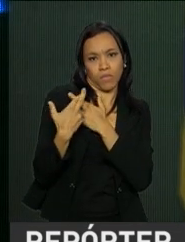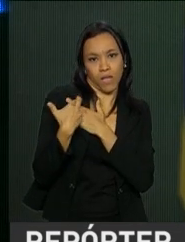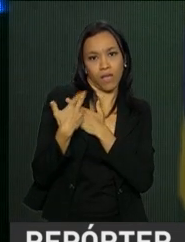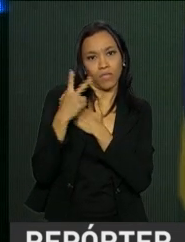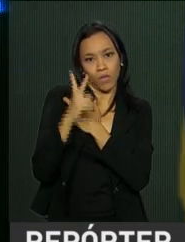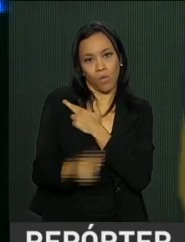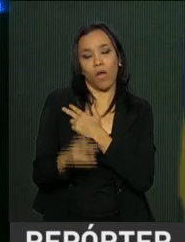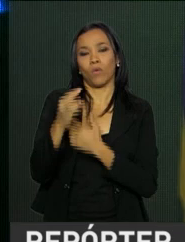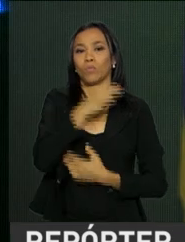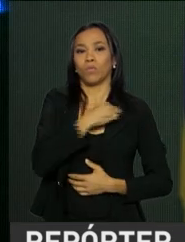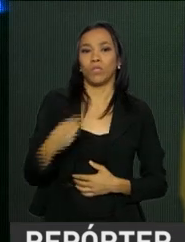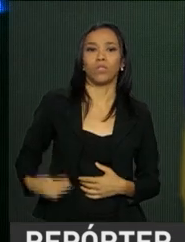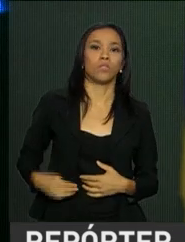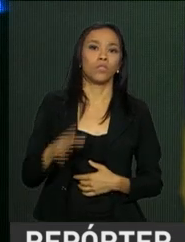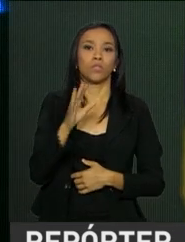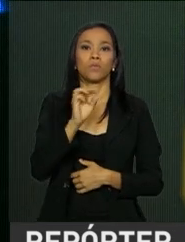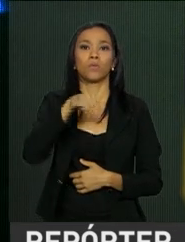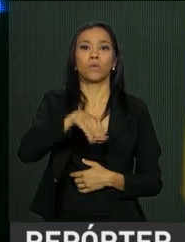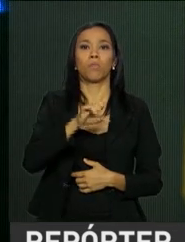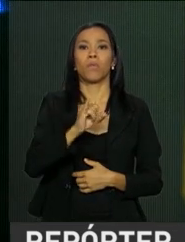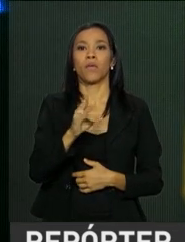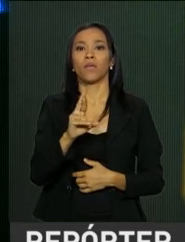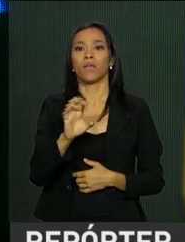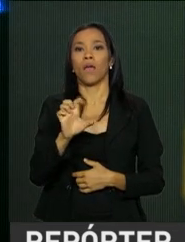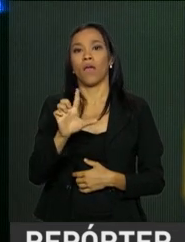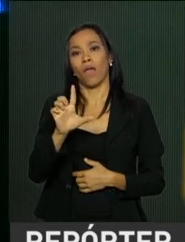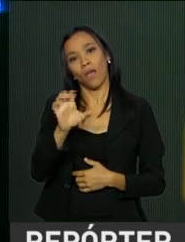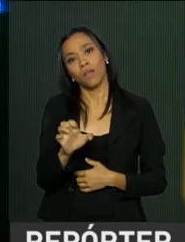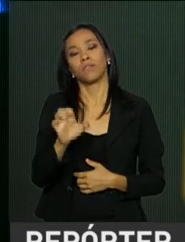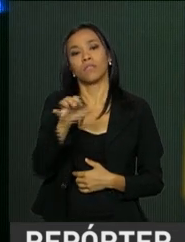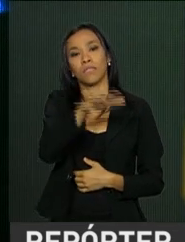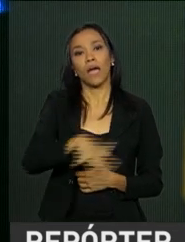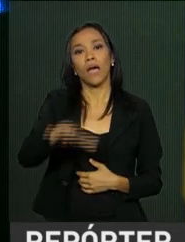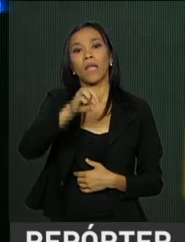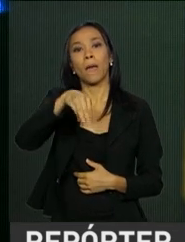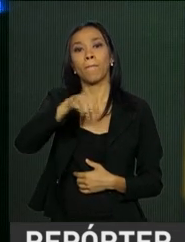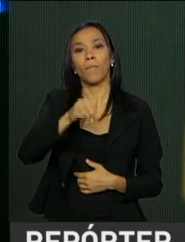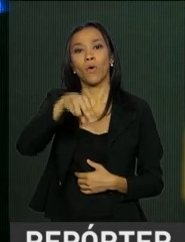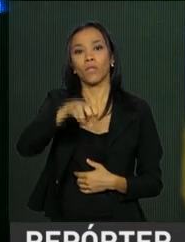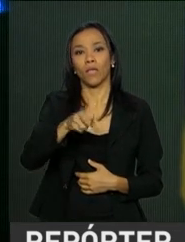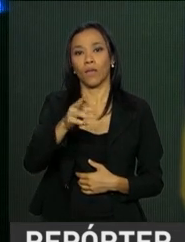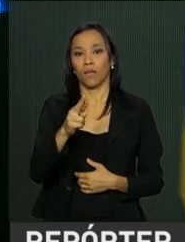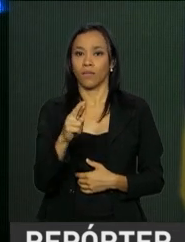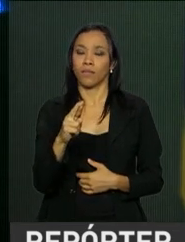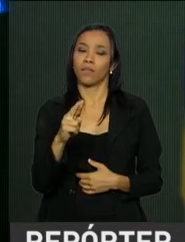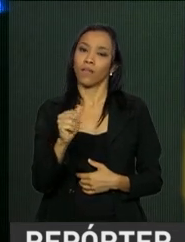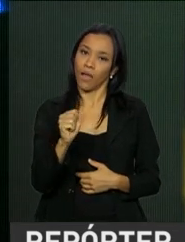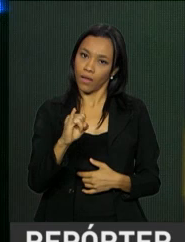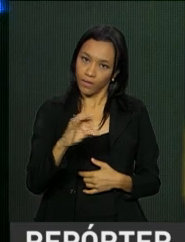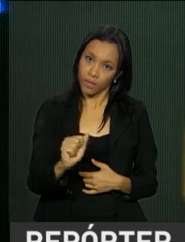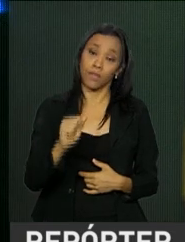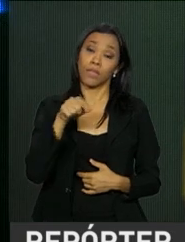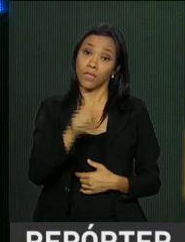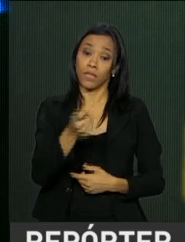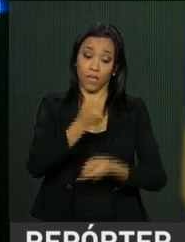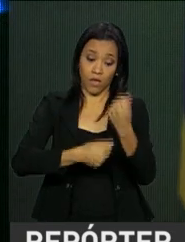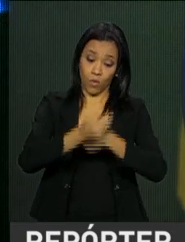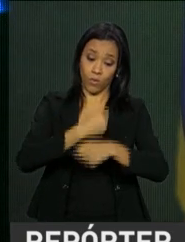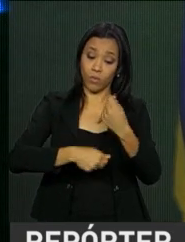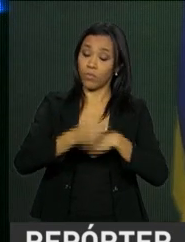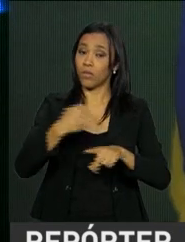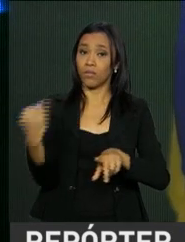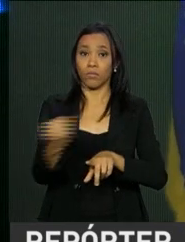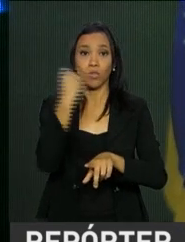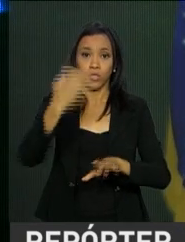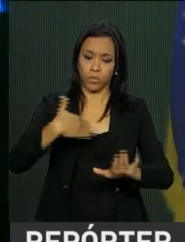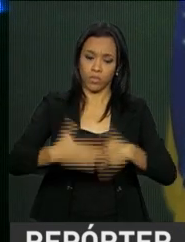Henrique Meirelles, na política monetária, que o controle da inflação é pressuposto do crescimento sustentado